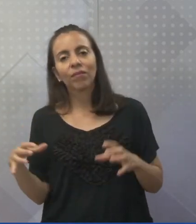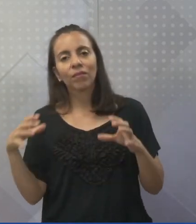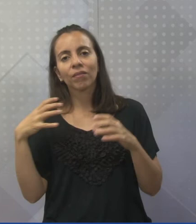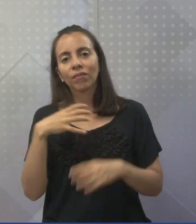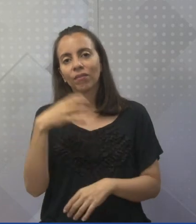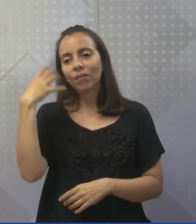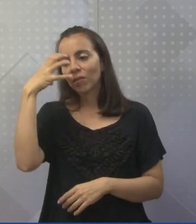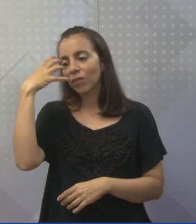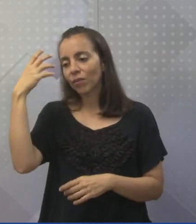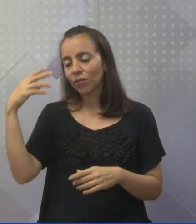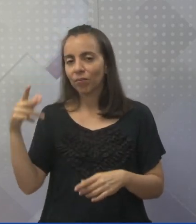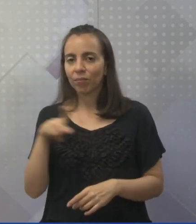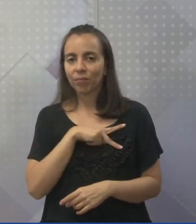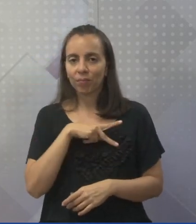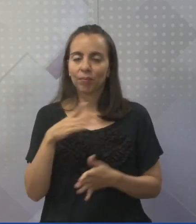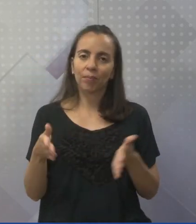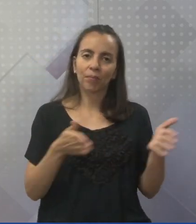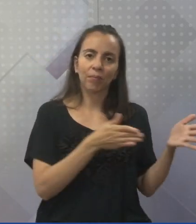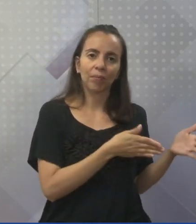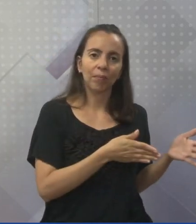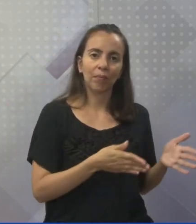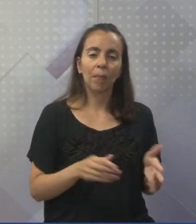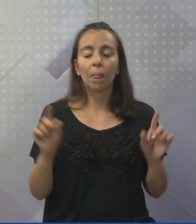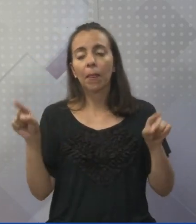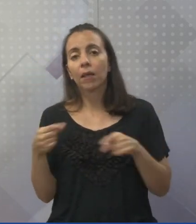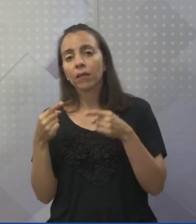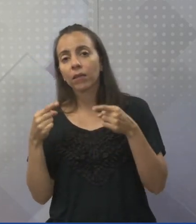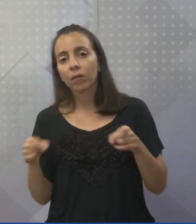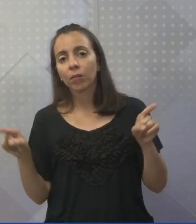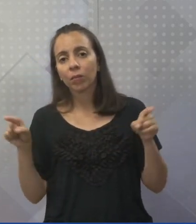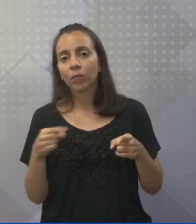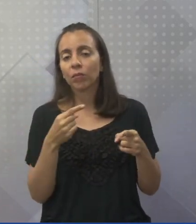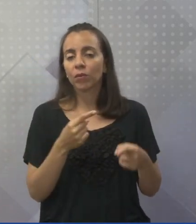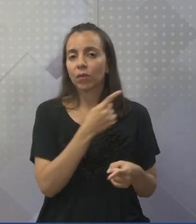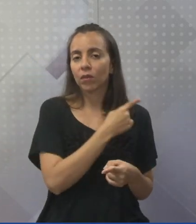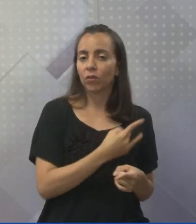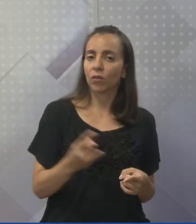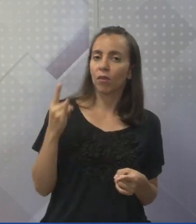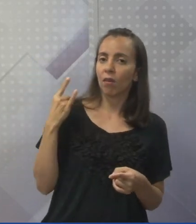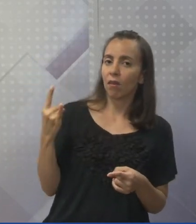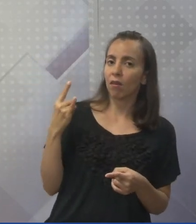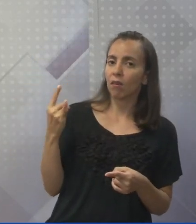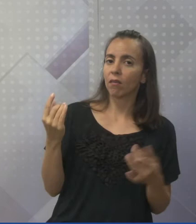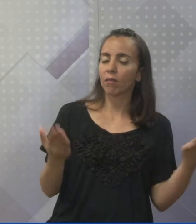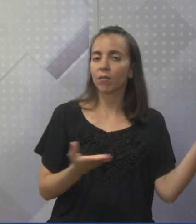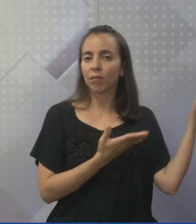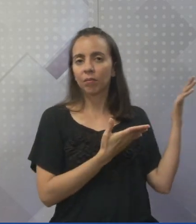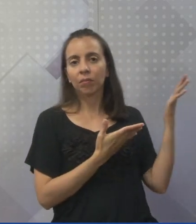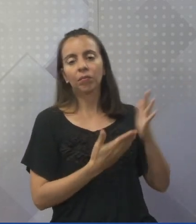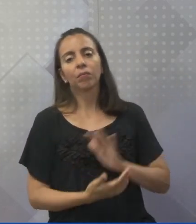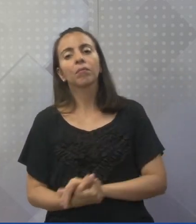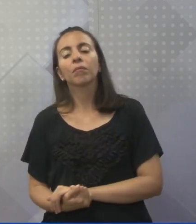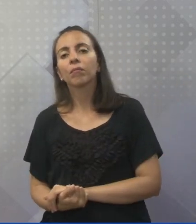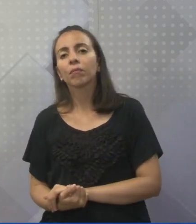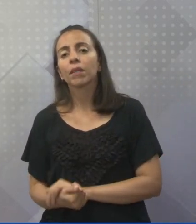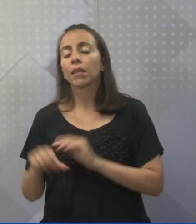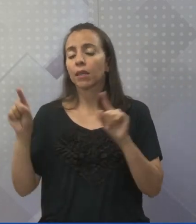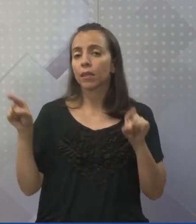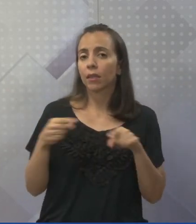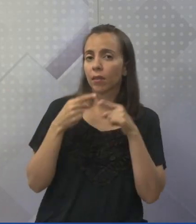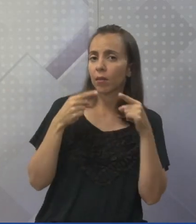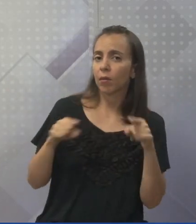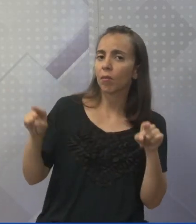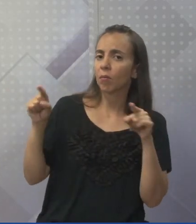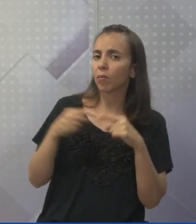Então, eu tenho essa música aí, ó, Rock and Roll Lullaby, de B.G. Thomas. Essa música se transformou em